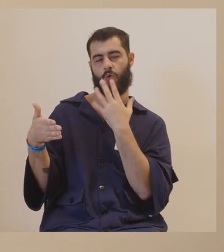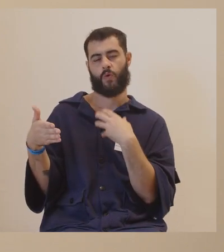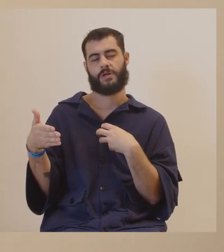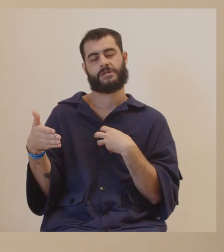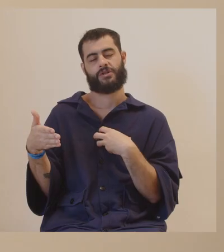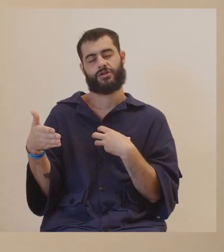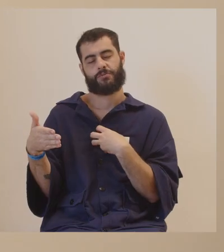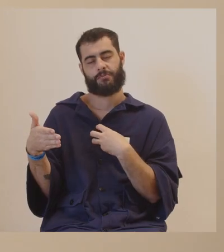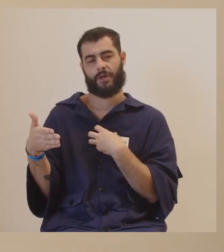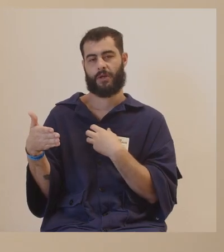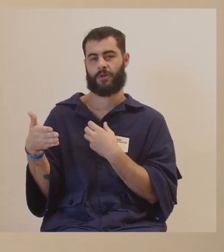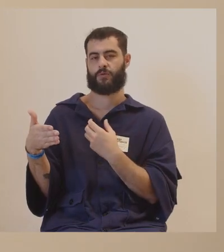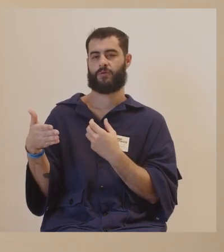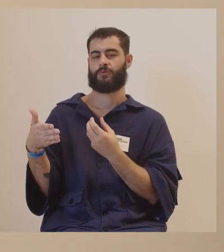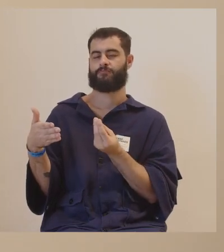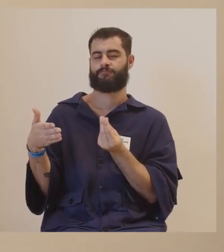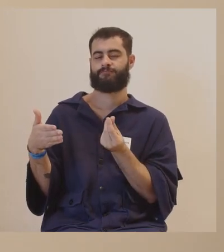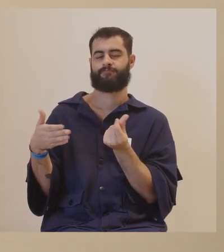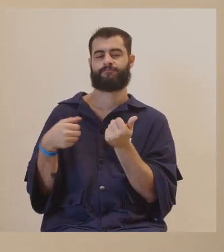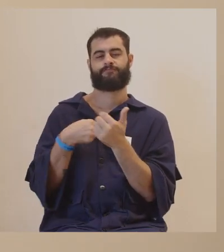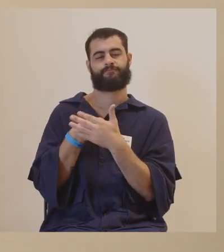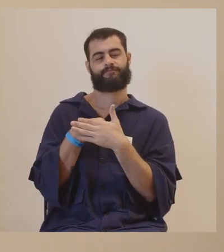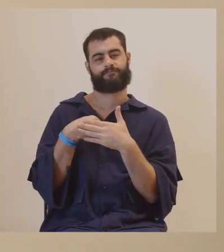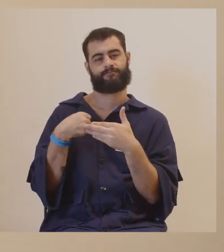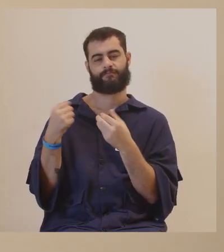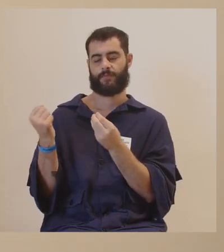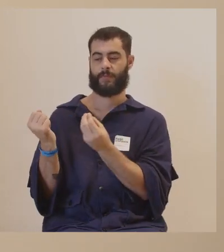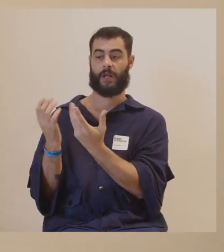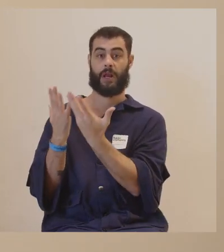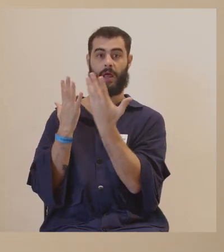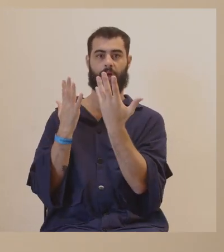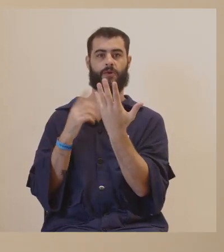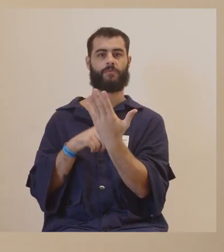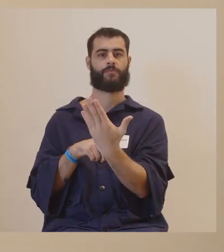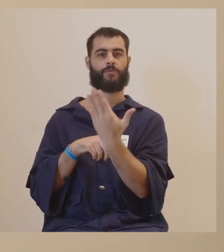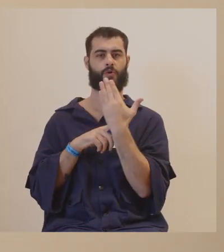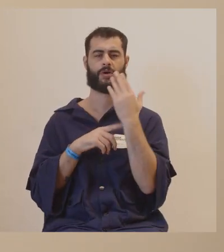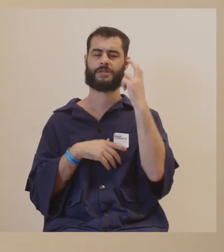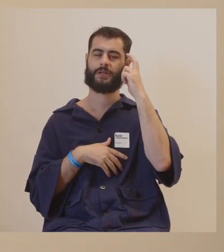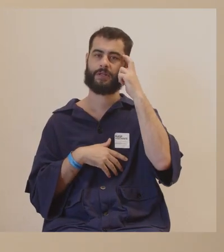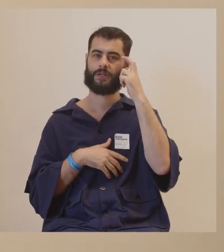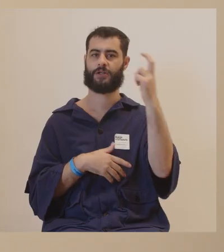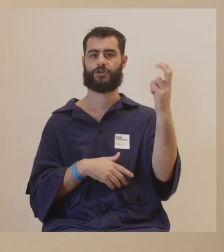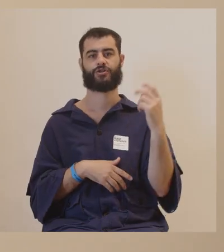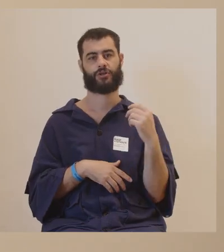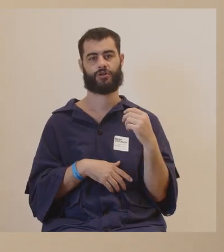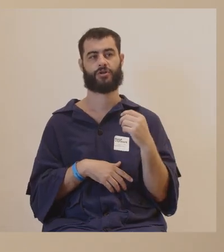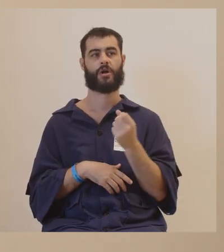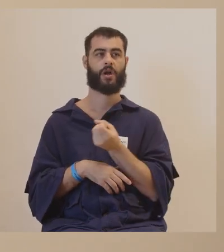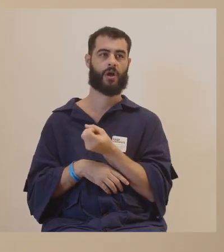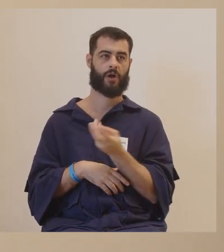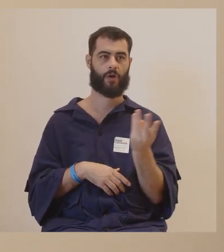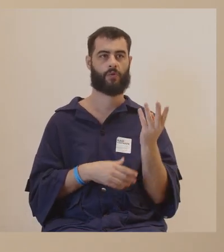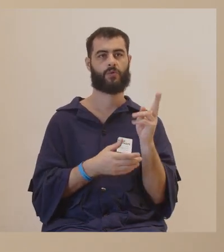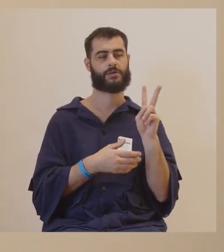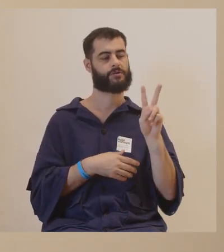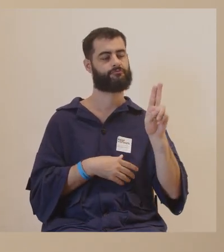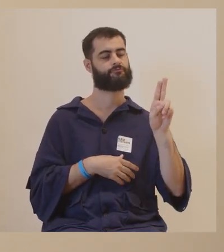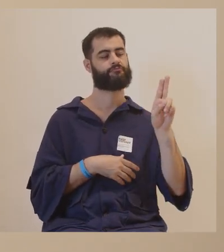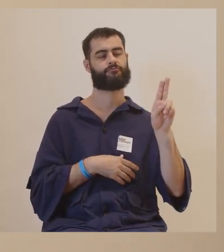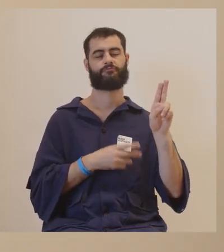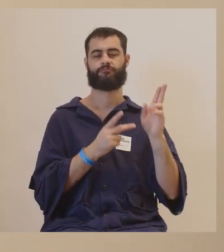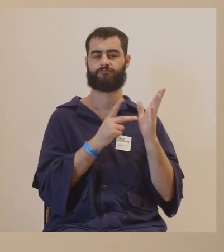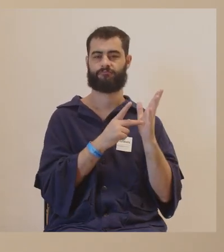silêncios e faces claras e inteligentes. Há casais que são leais entre si, o primeiro sentimento de amor,